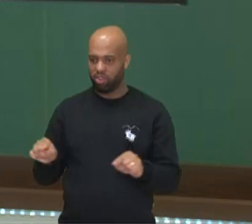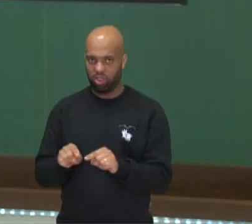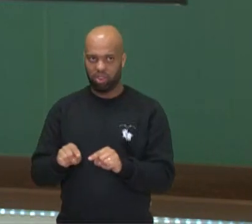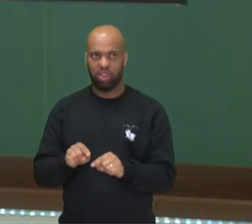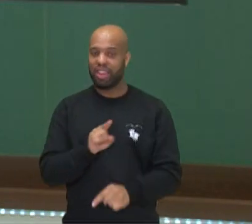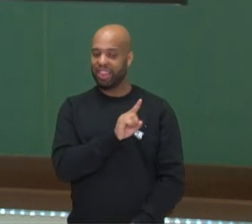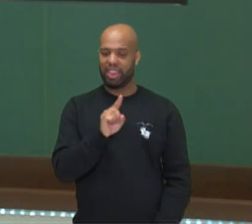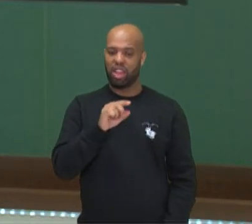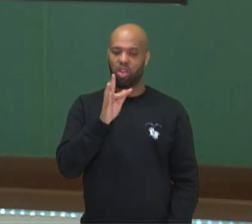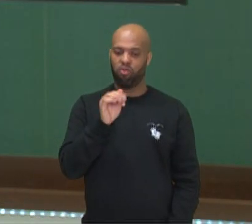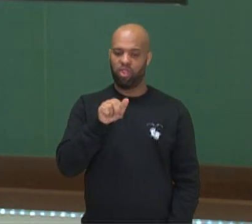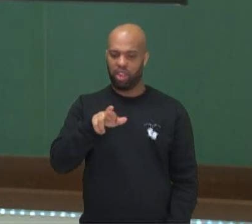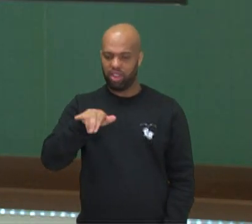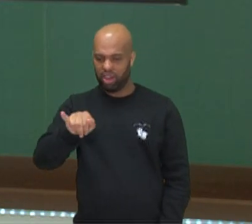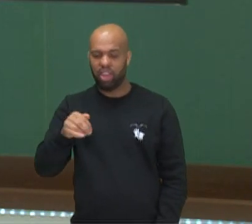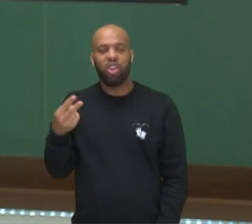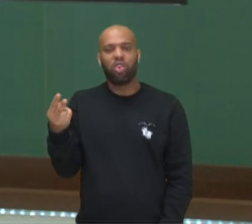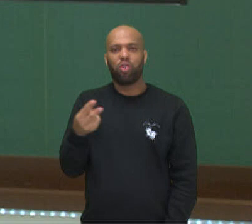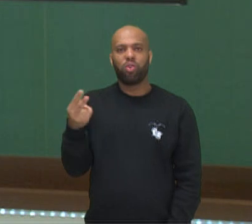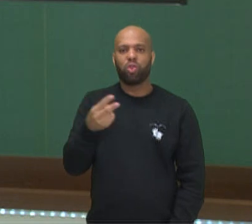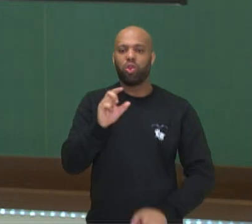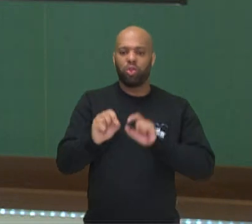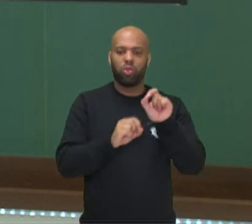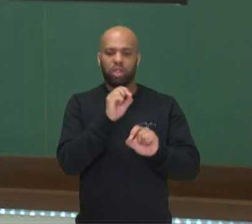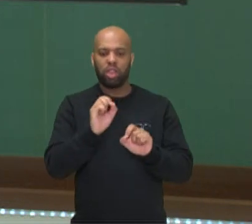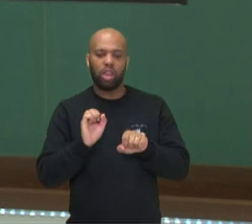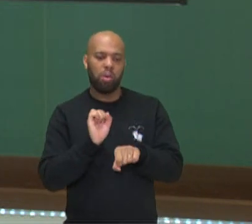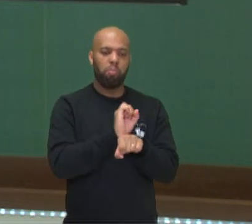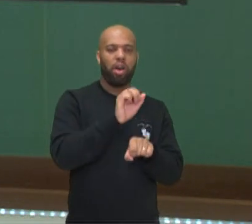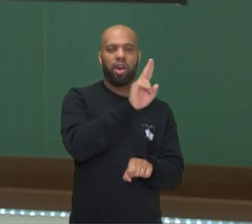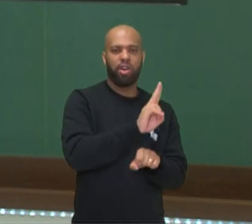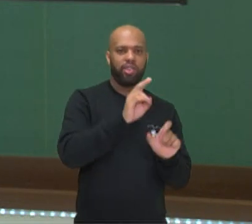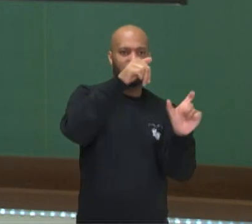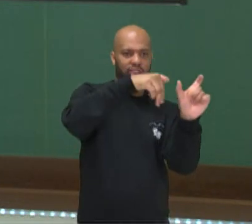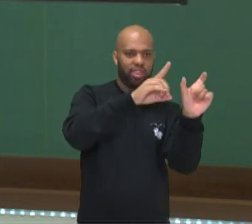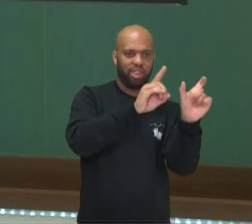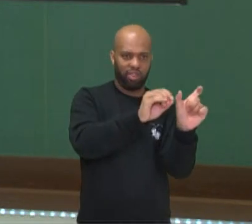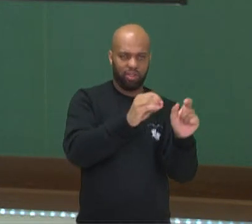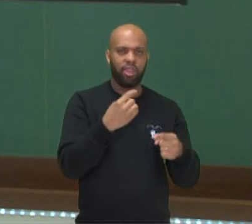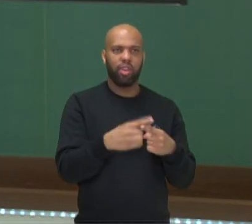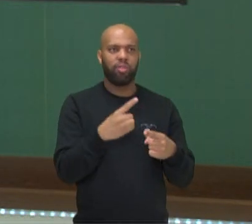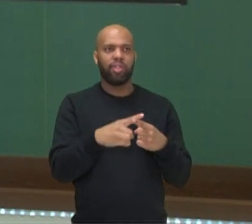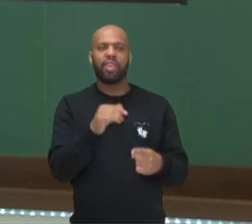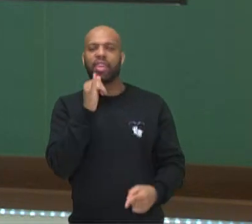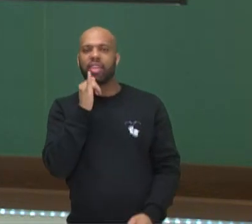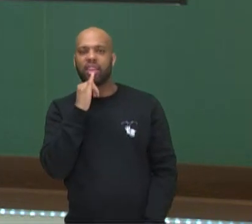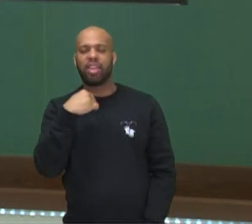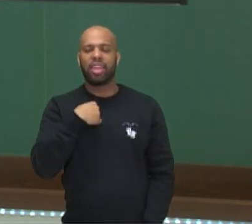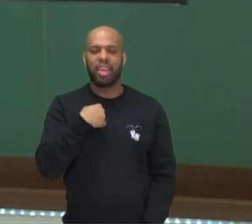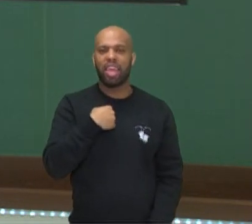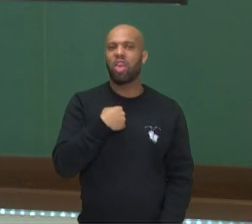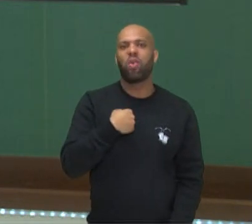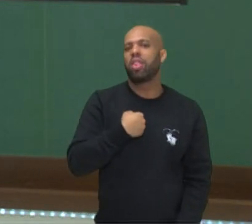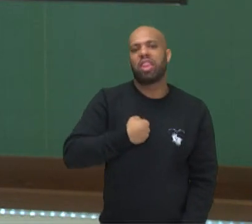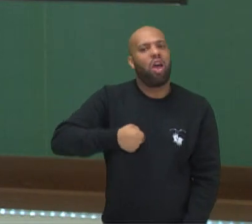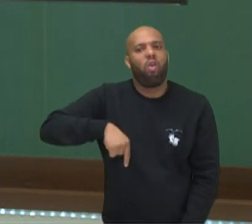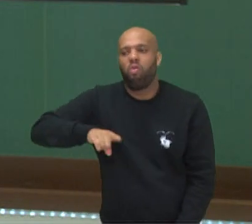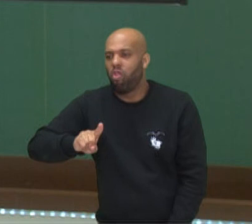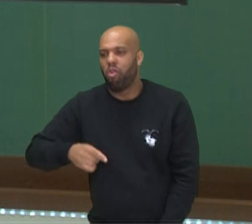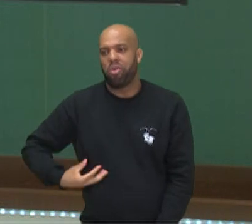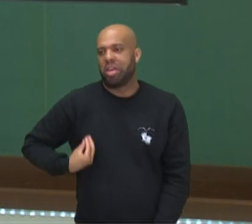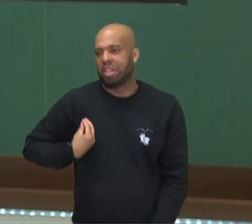fazem com que a gente fuja do gerundismo, né? Em vez de dizer eu não vou